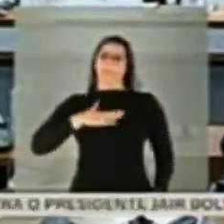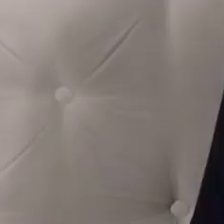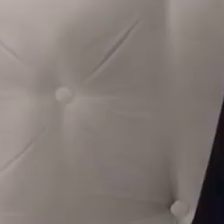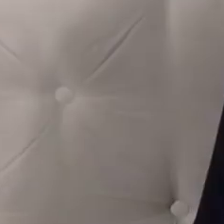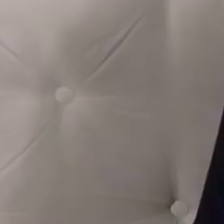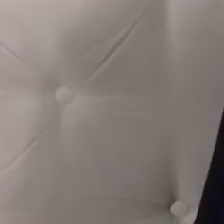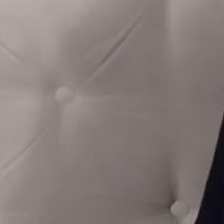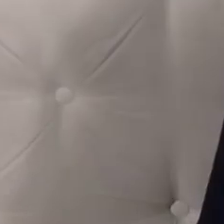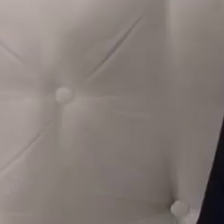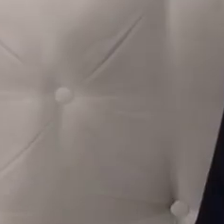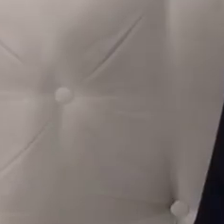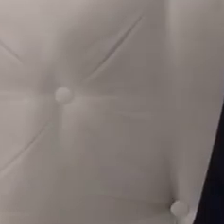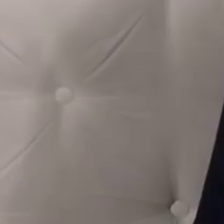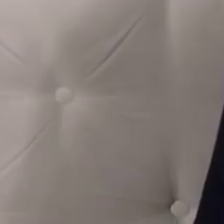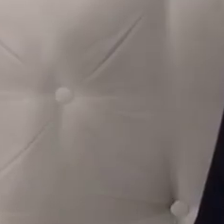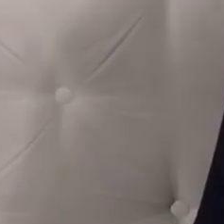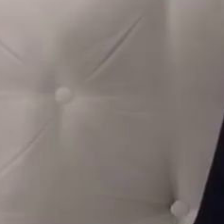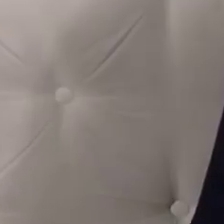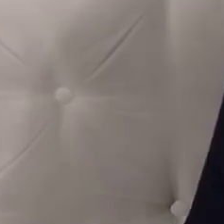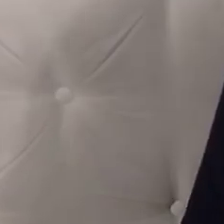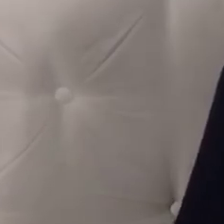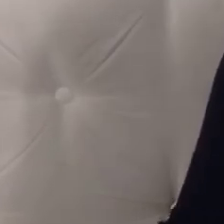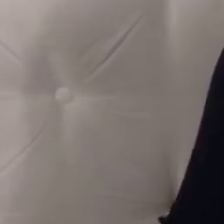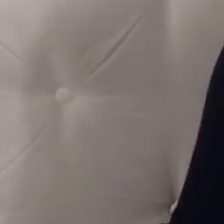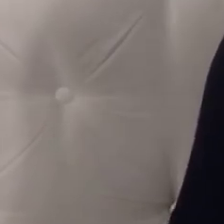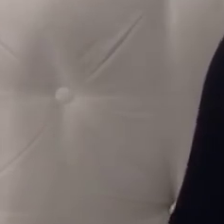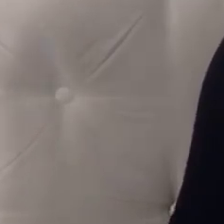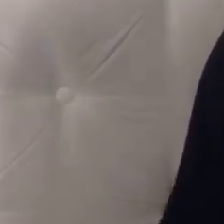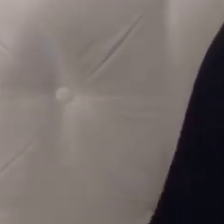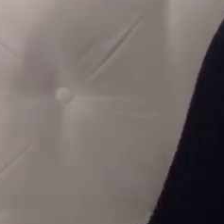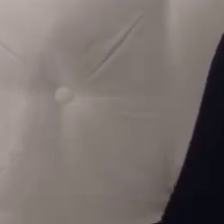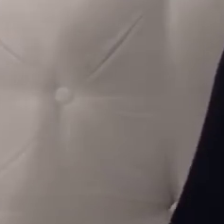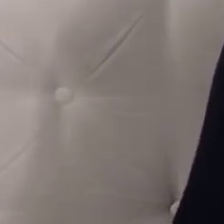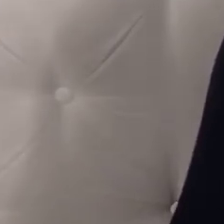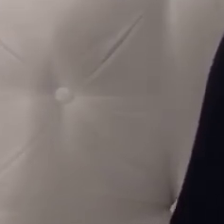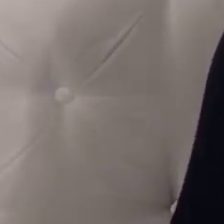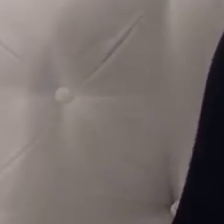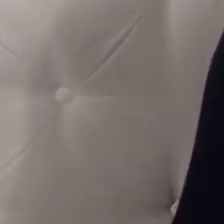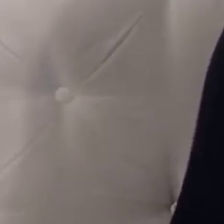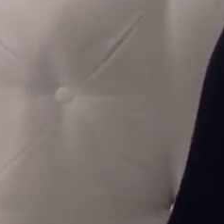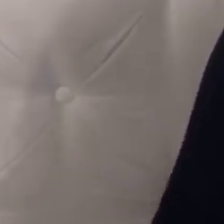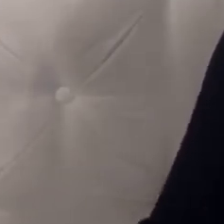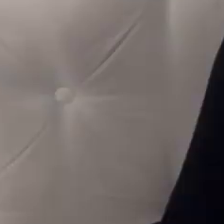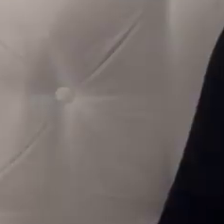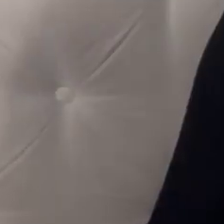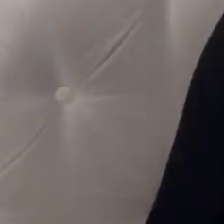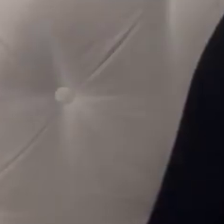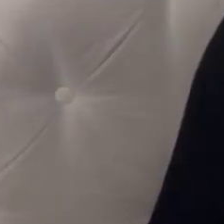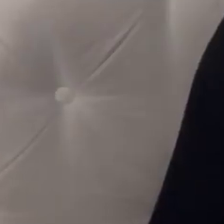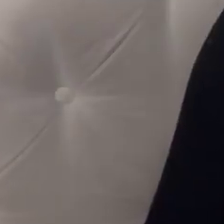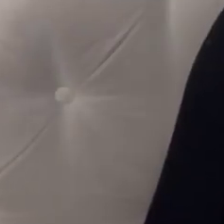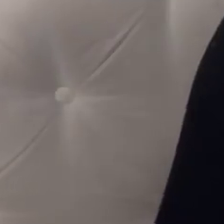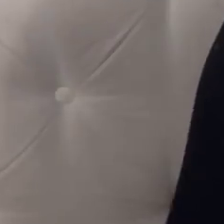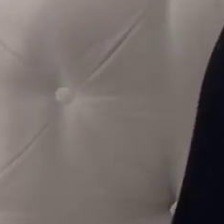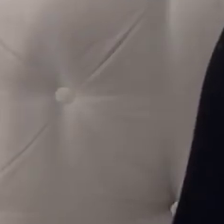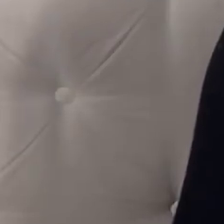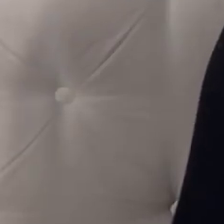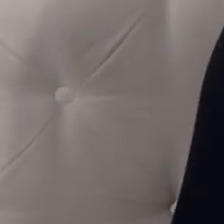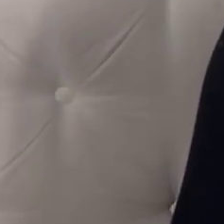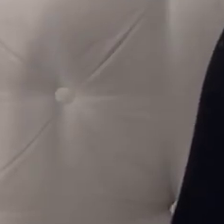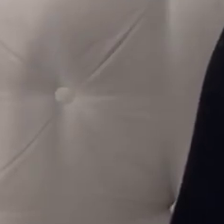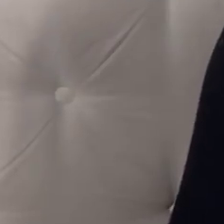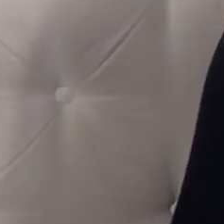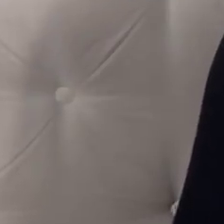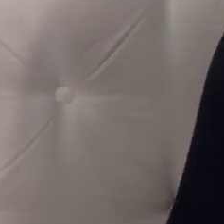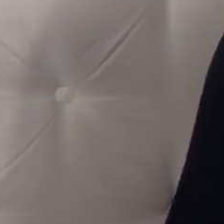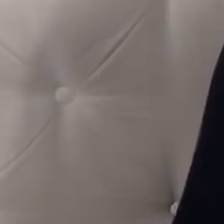relator. Menino, só que o plano de Renan foi pras cucuias quando o presidente da CPI, o seu Razia, teve a